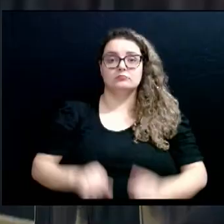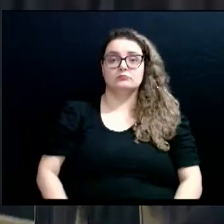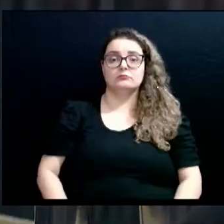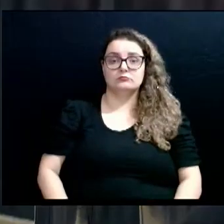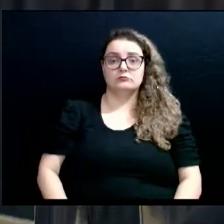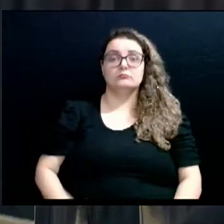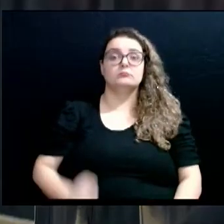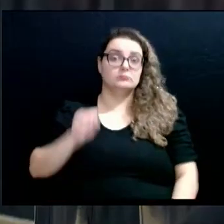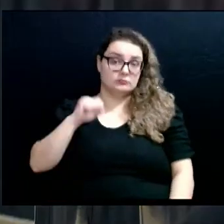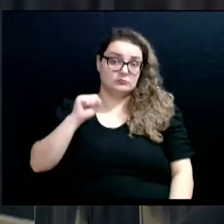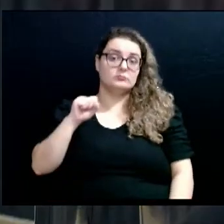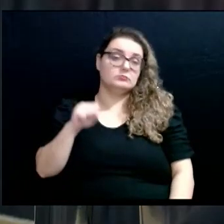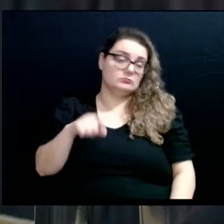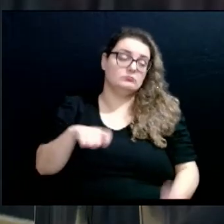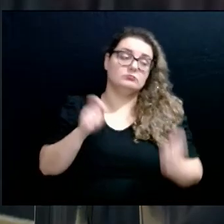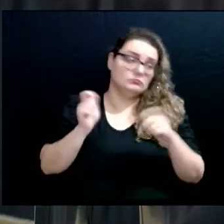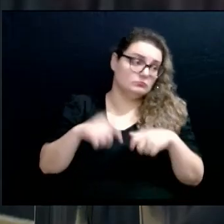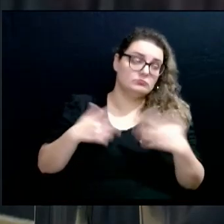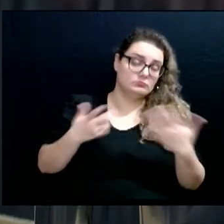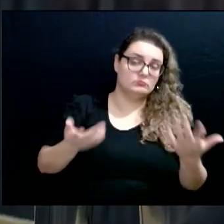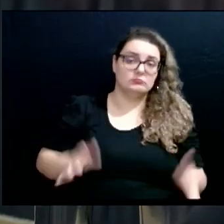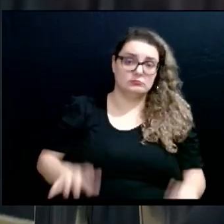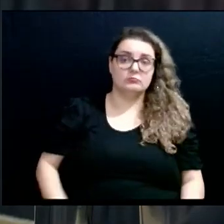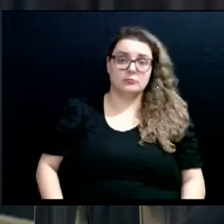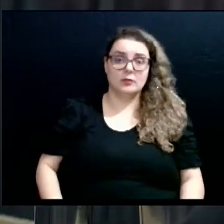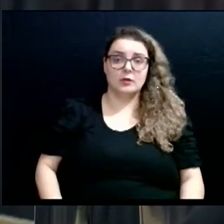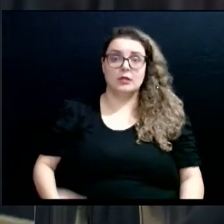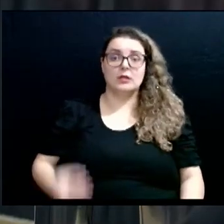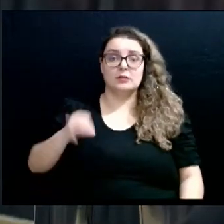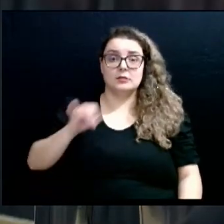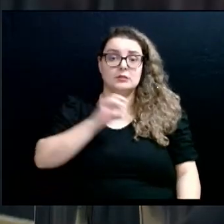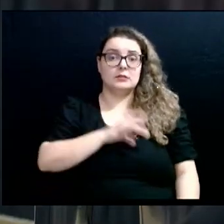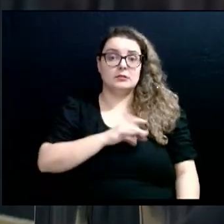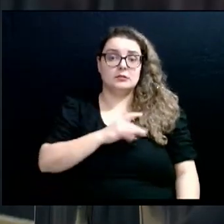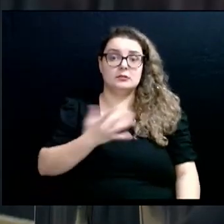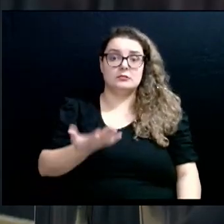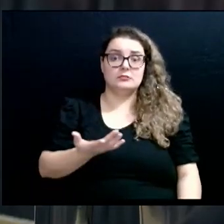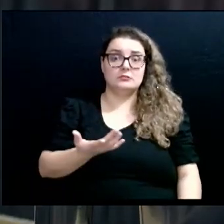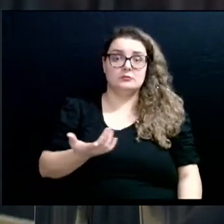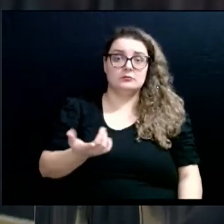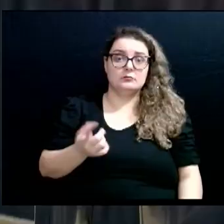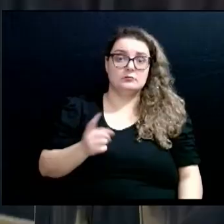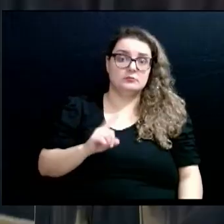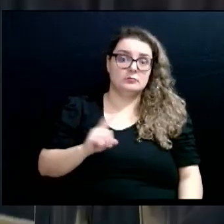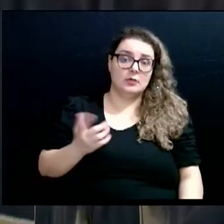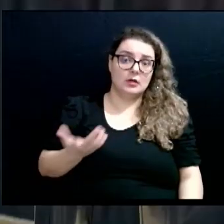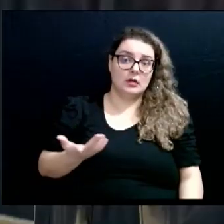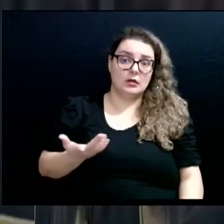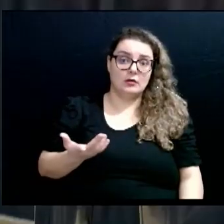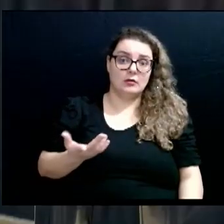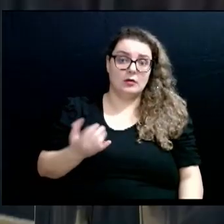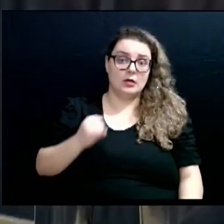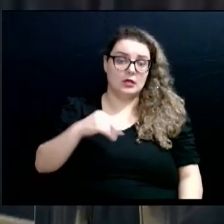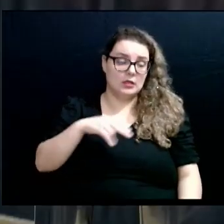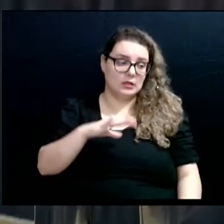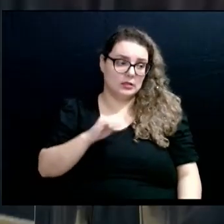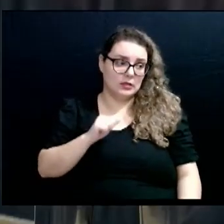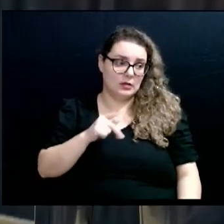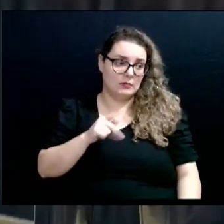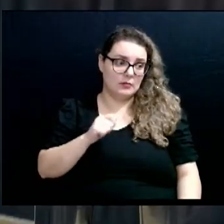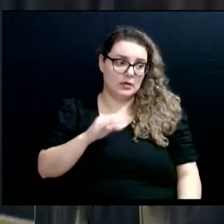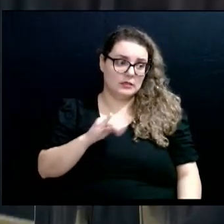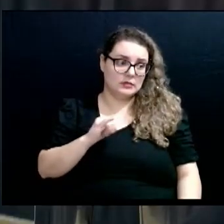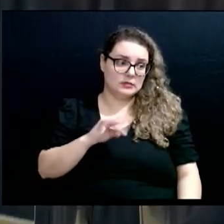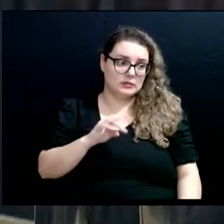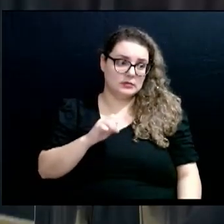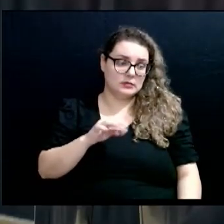Uhum. possível. Se esse medo não é algo incapacitante, né? Então, Uhum. assim, eu me